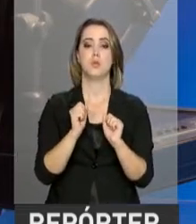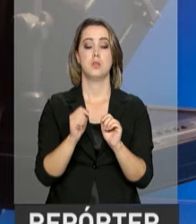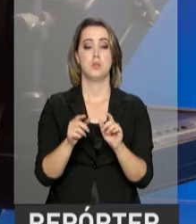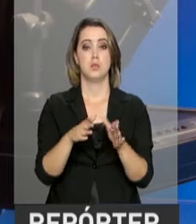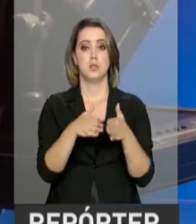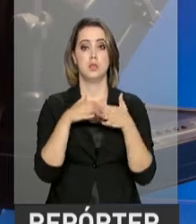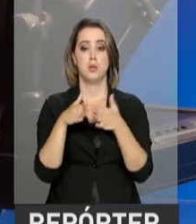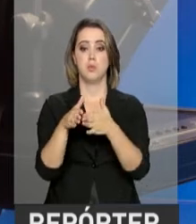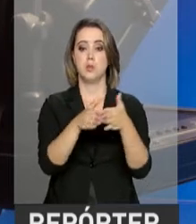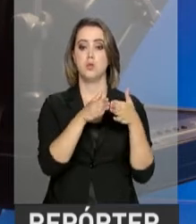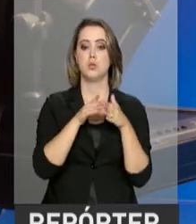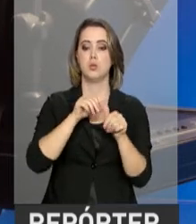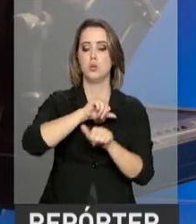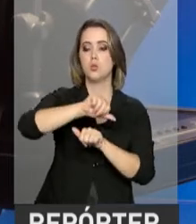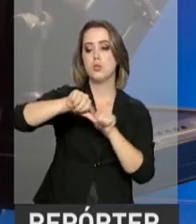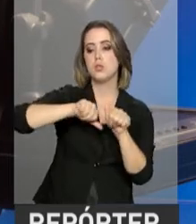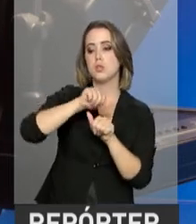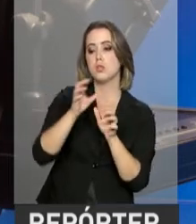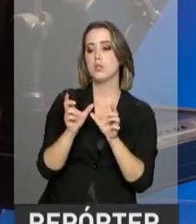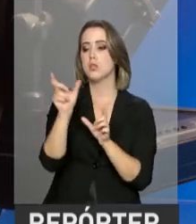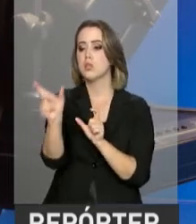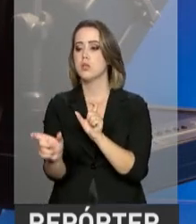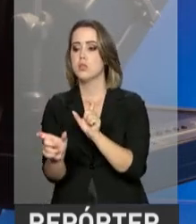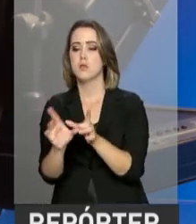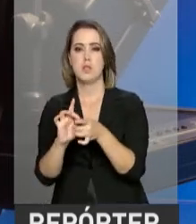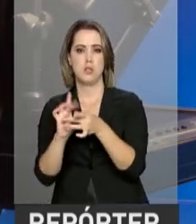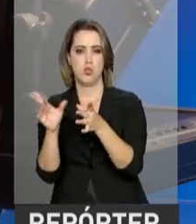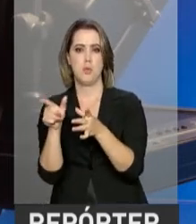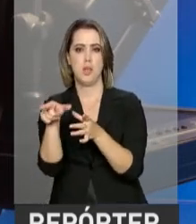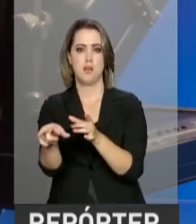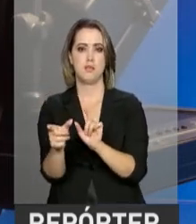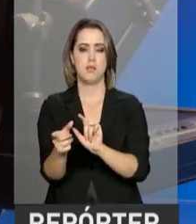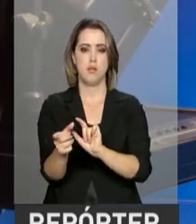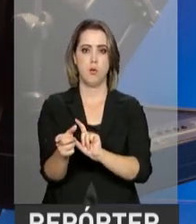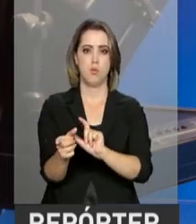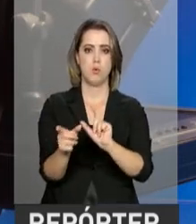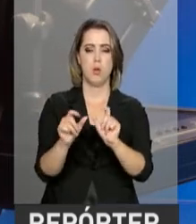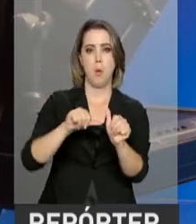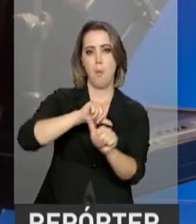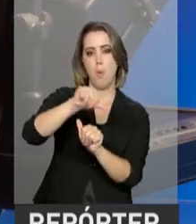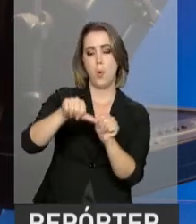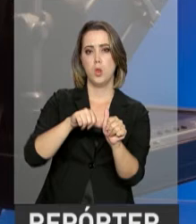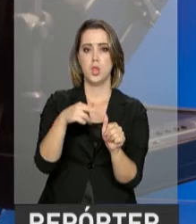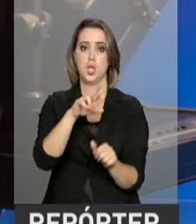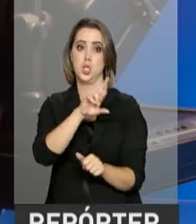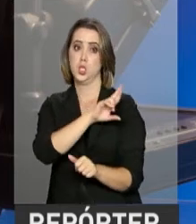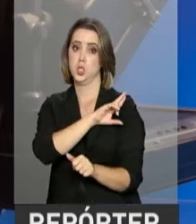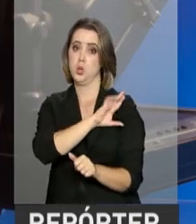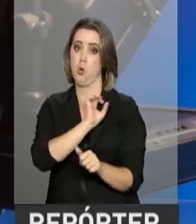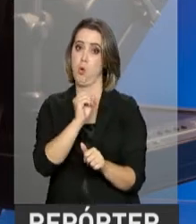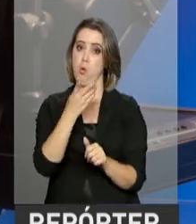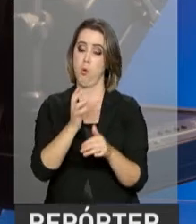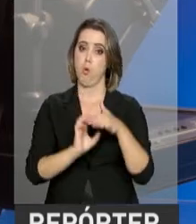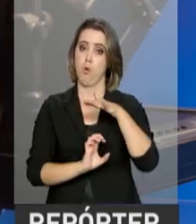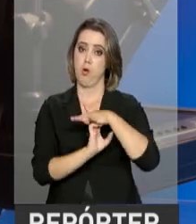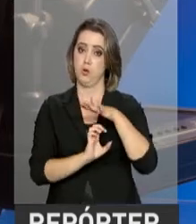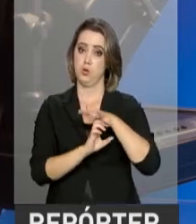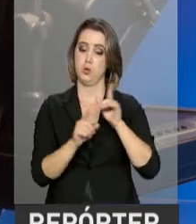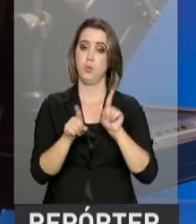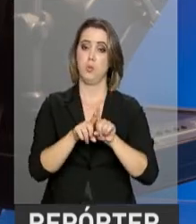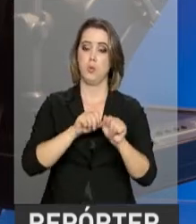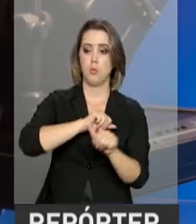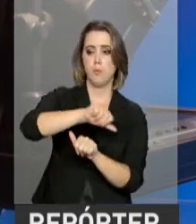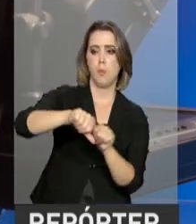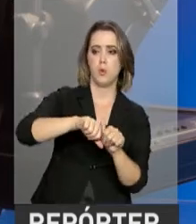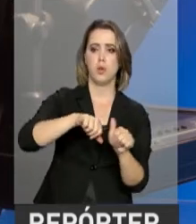que pedidos de transferência direta de outorga, que ocorre quando a emissora muda de dono e de razão social, sejam feitos